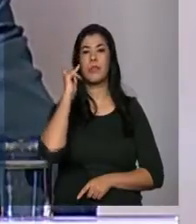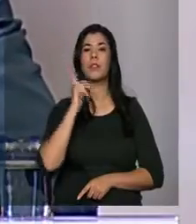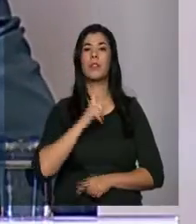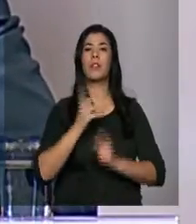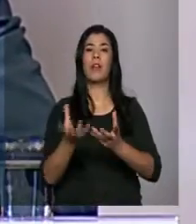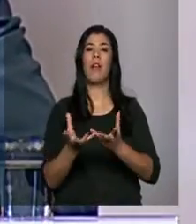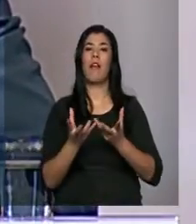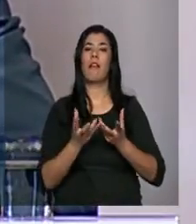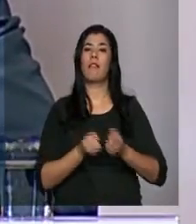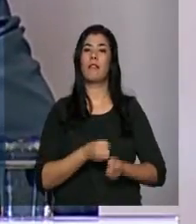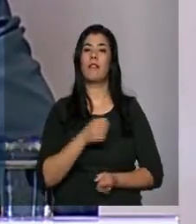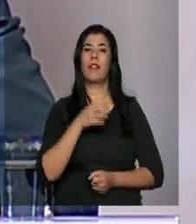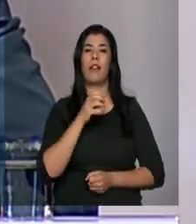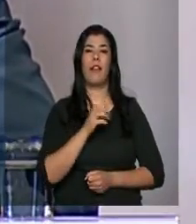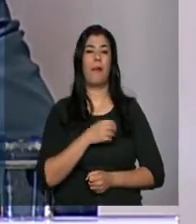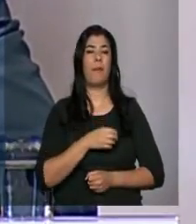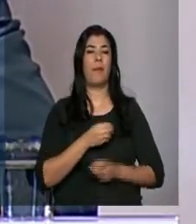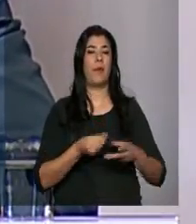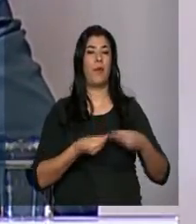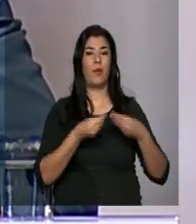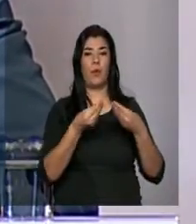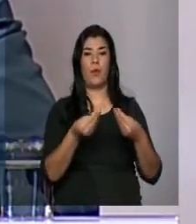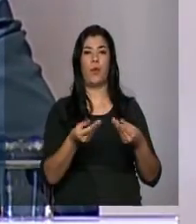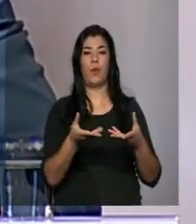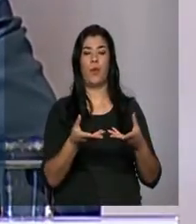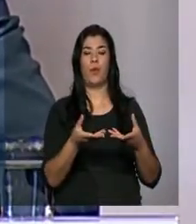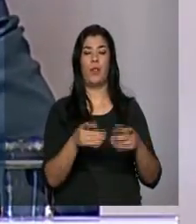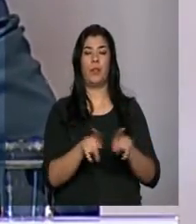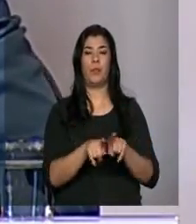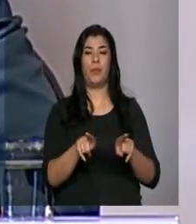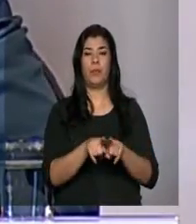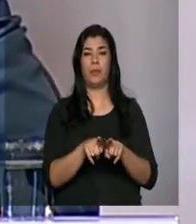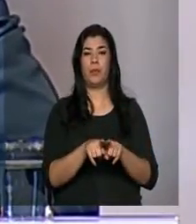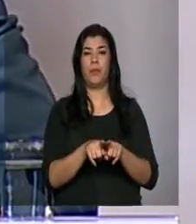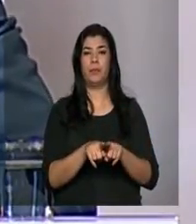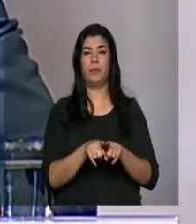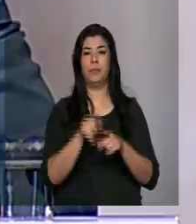Ainda vamos avançar muito. Eu quero agradecer,